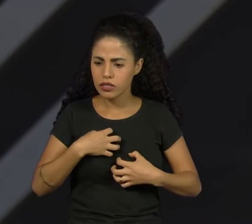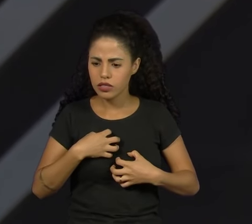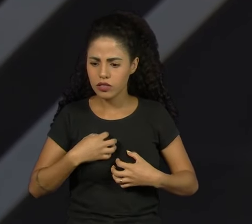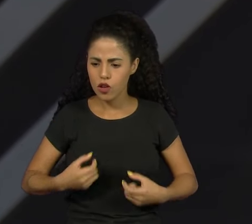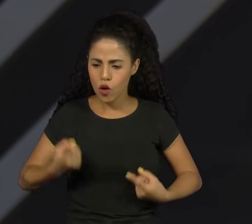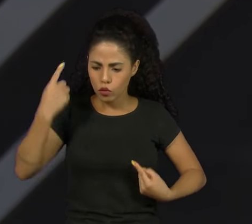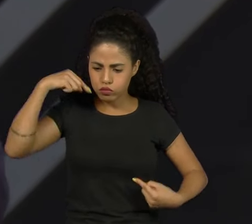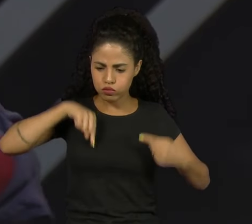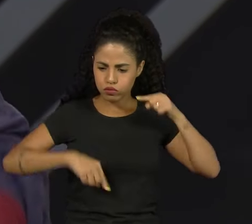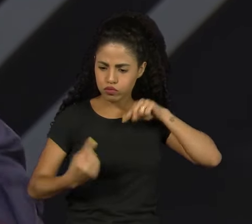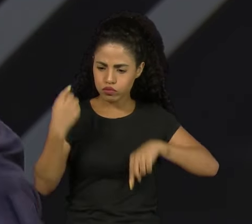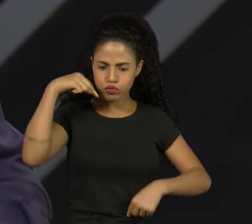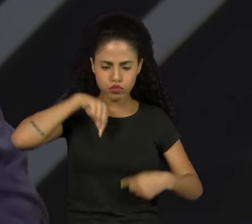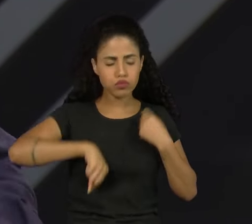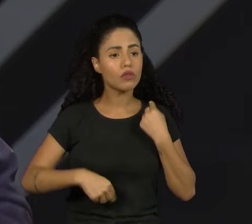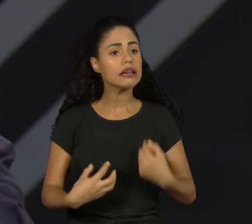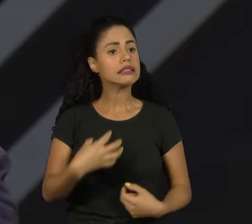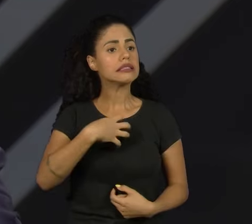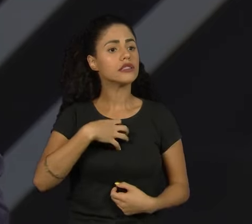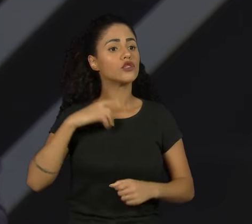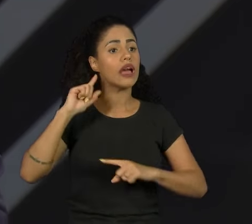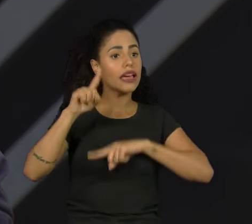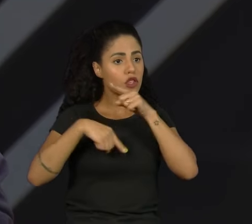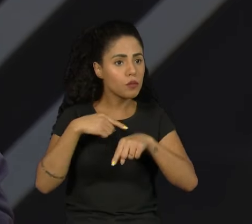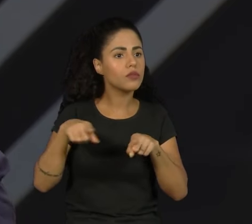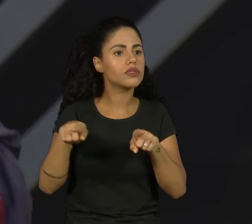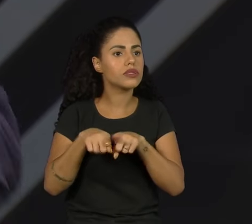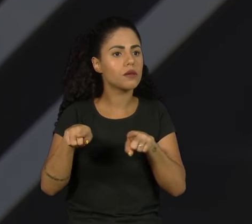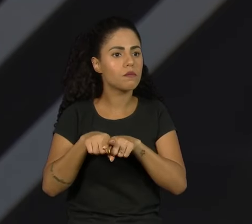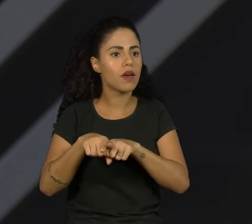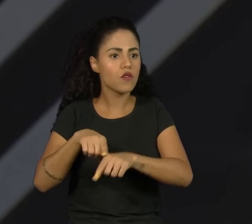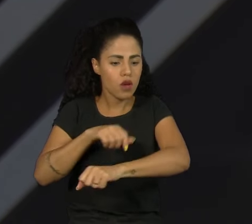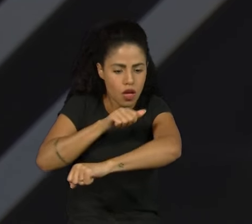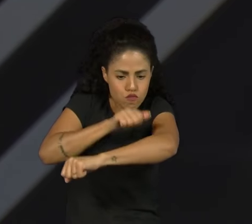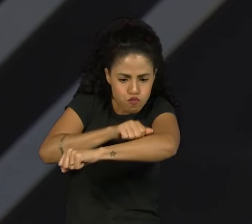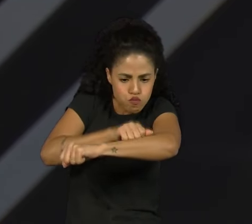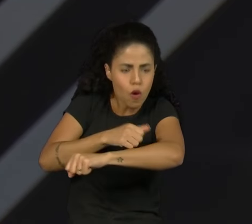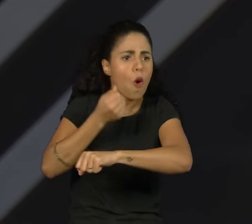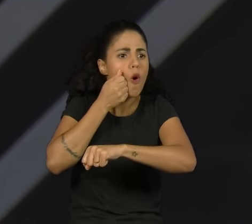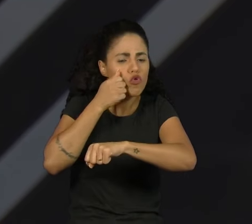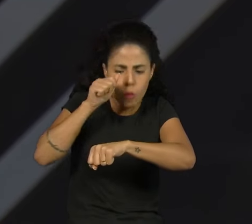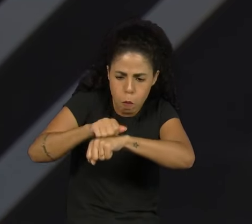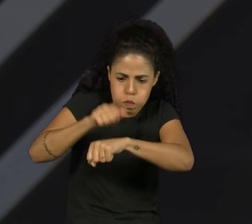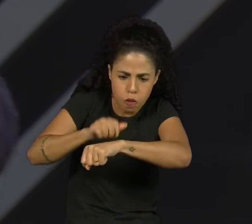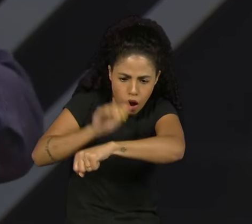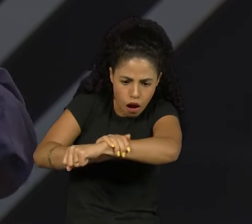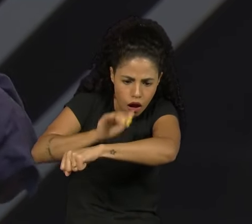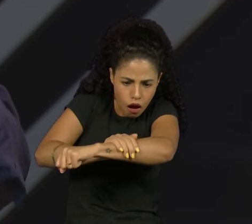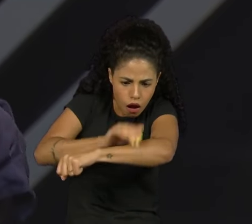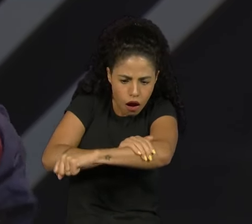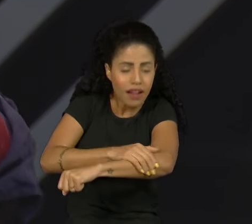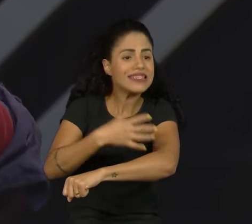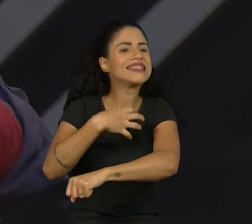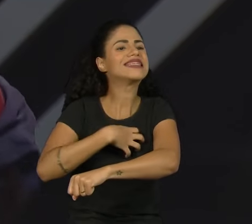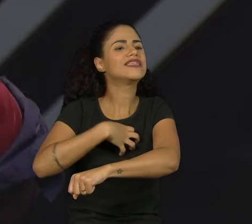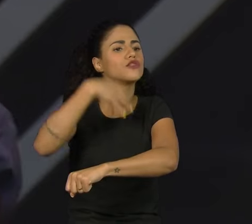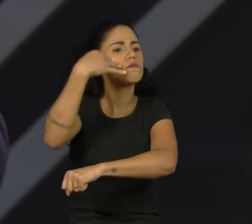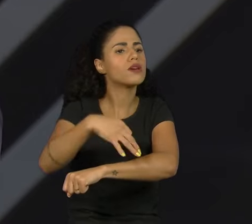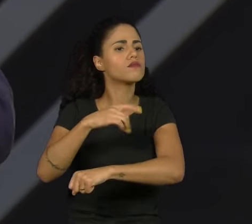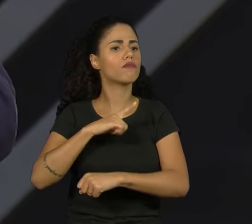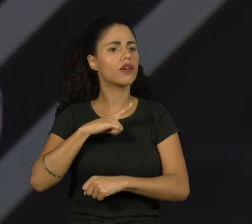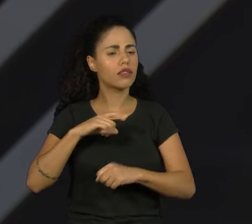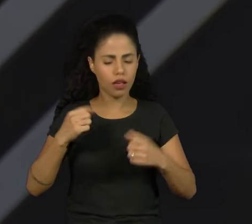circulação periférica. E depois percussão no esqueleto. O bater no osso, vibrar, sentir que você